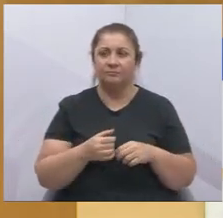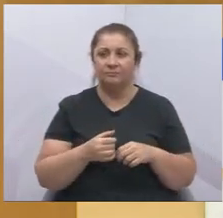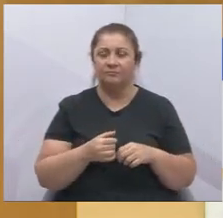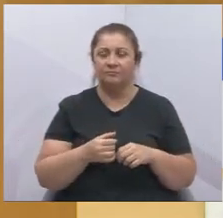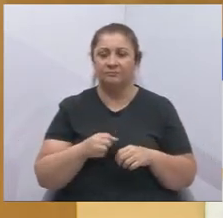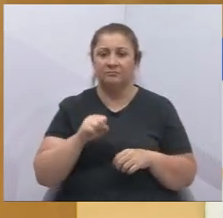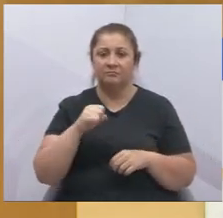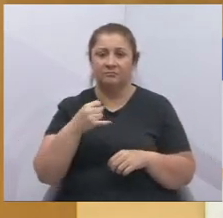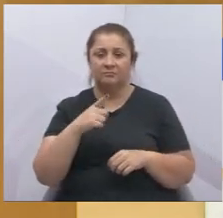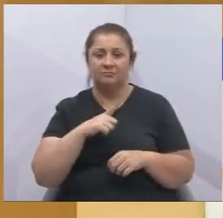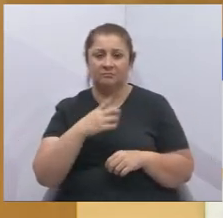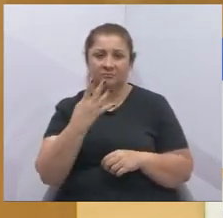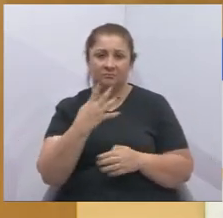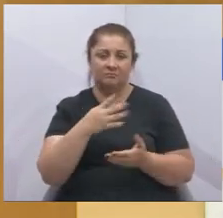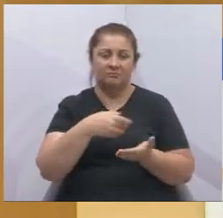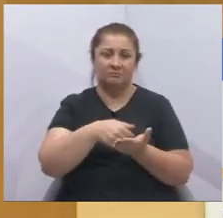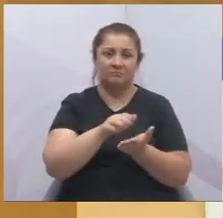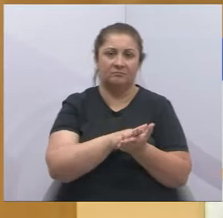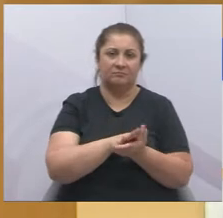reincidência.